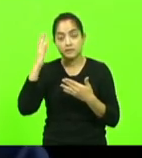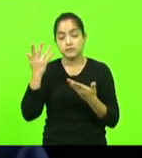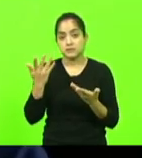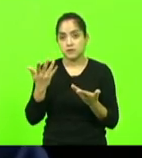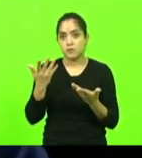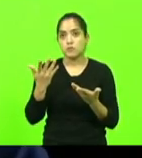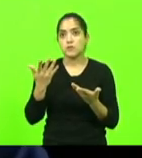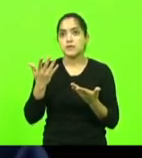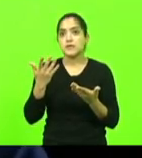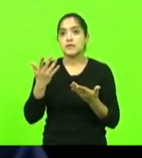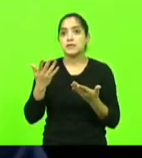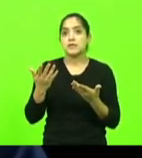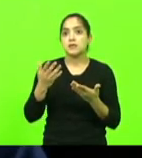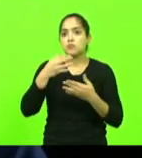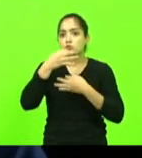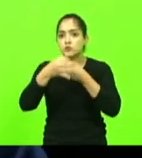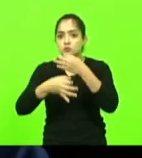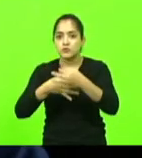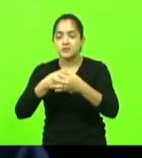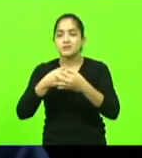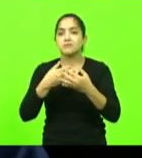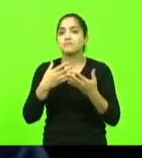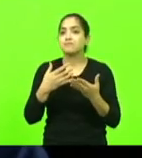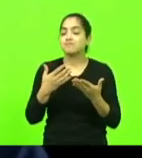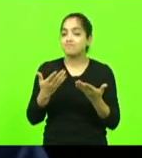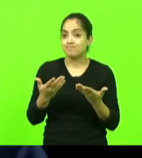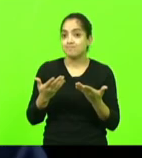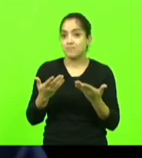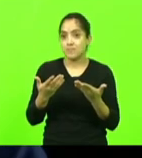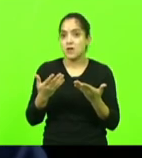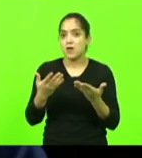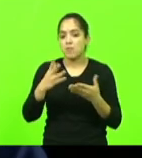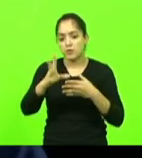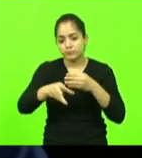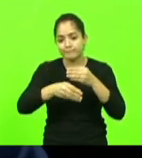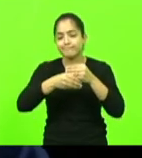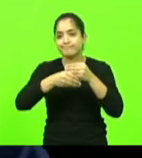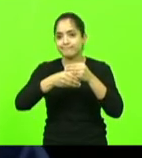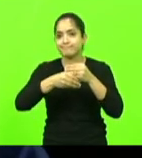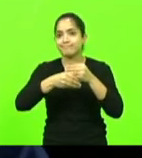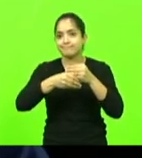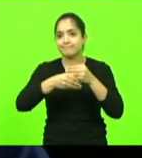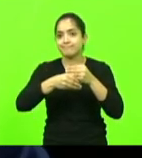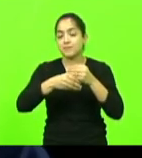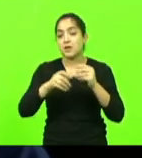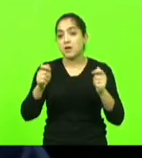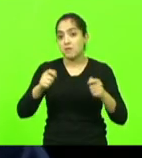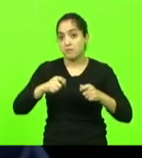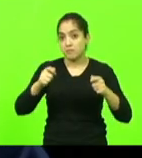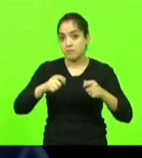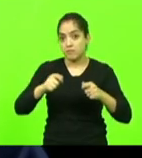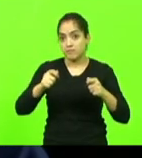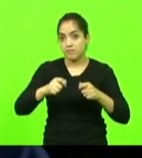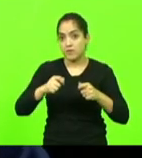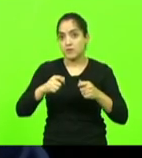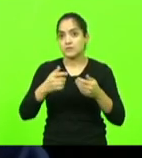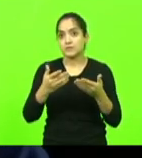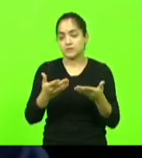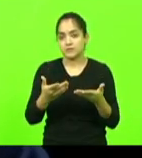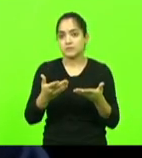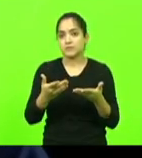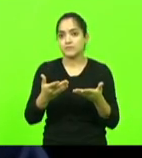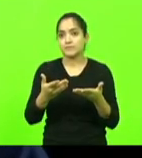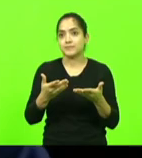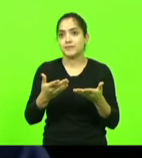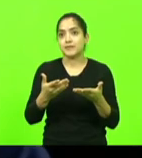das nossas sugestões possam ser incorporadas nesse tão esperado, deputada,